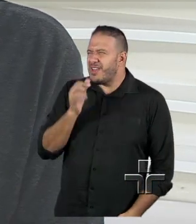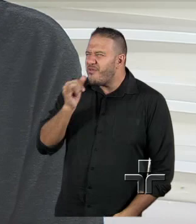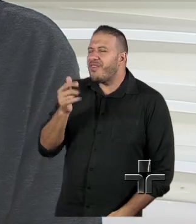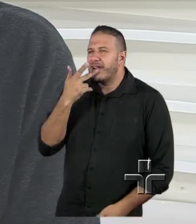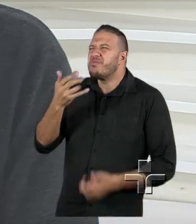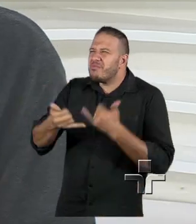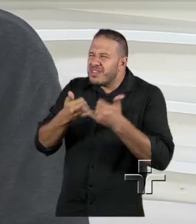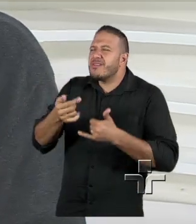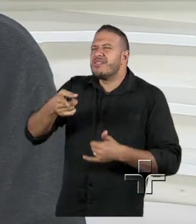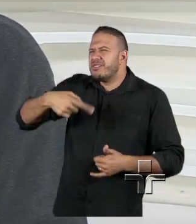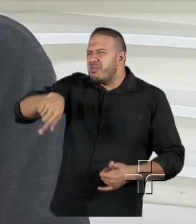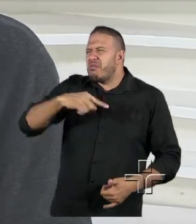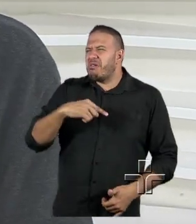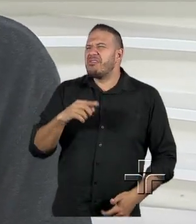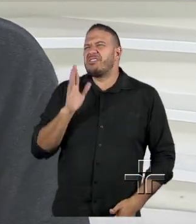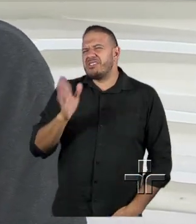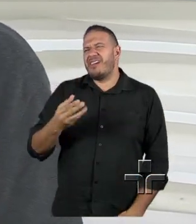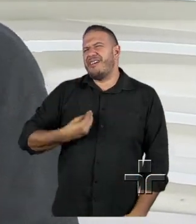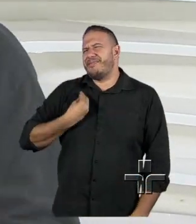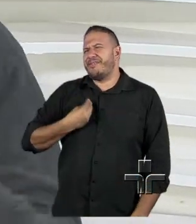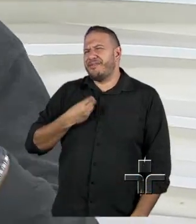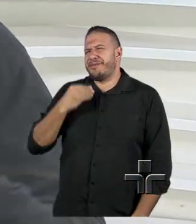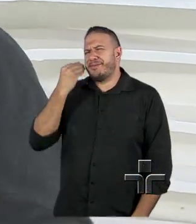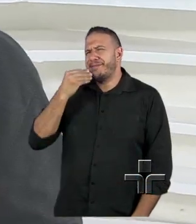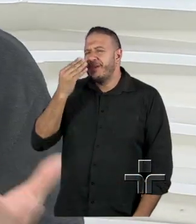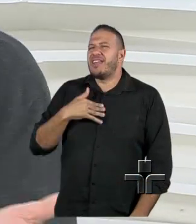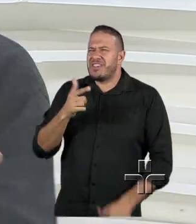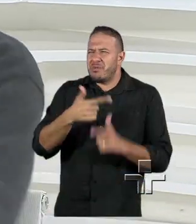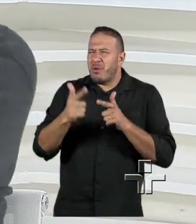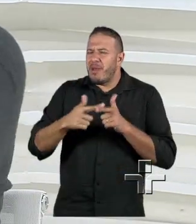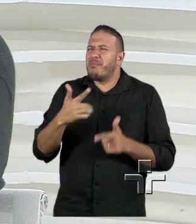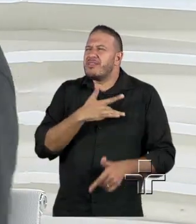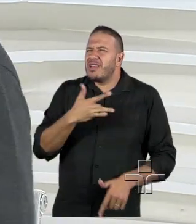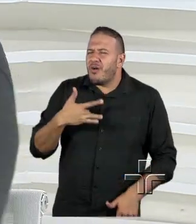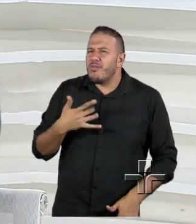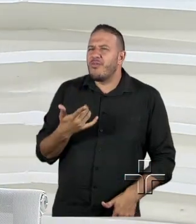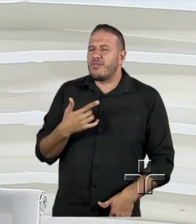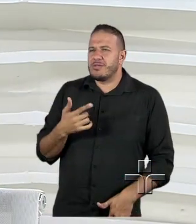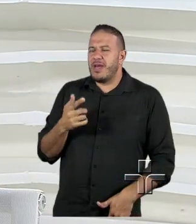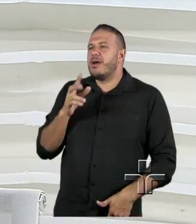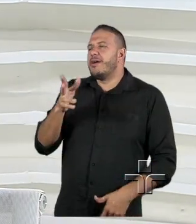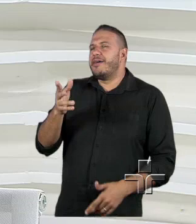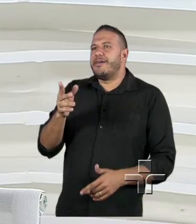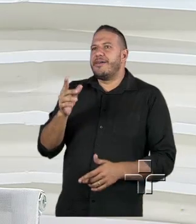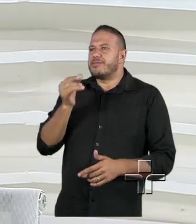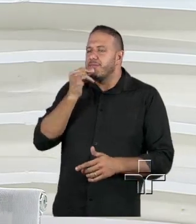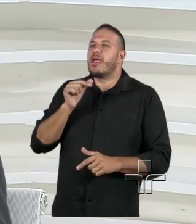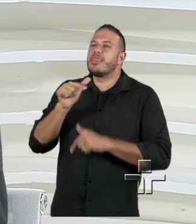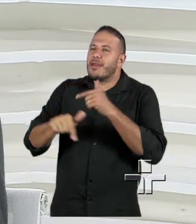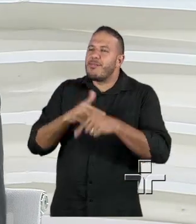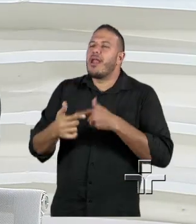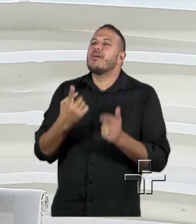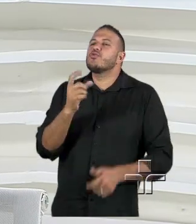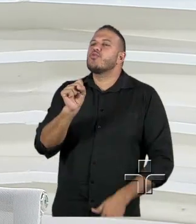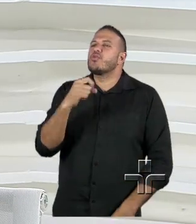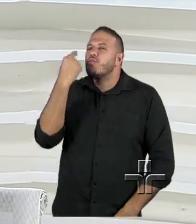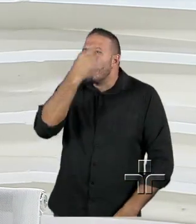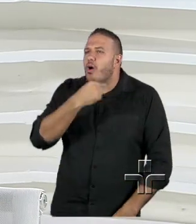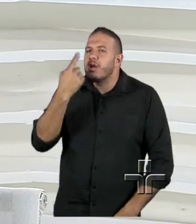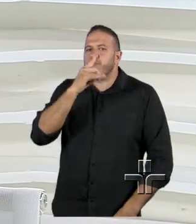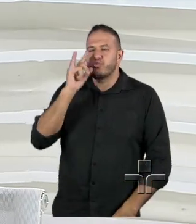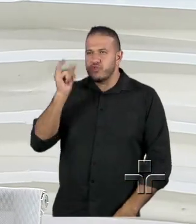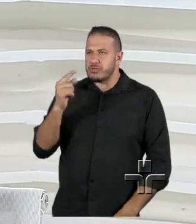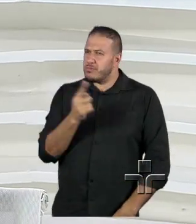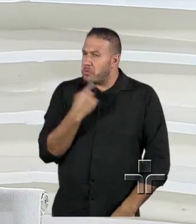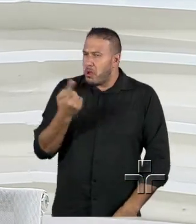todo mundo, a gente já é tudo gente vivida, né? Se às vezes tem um problema de saúde, tem a ver, o cara trabalha 18 horas por dia, a gente é dono um pouco